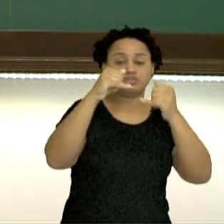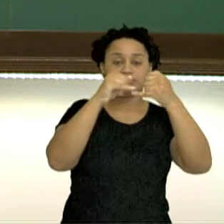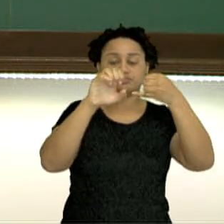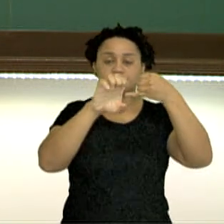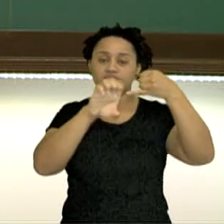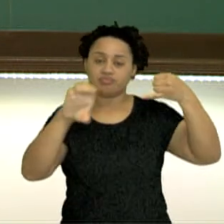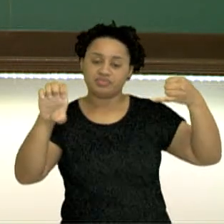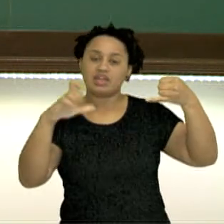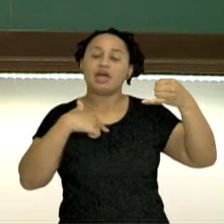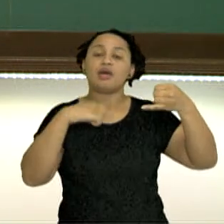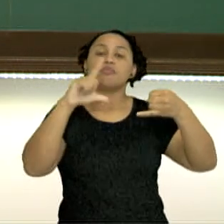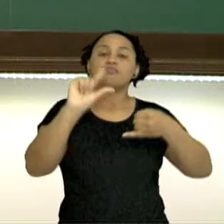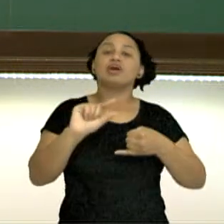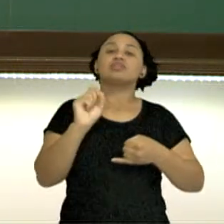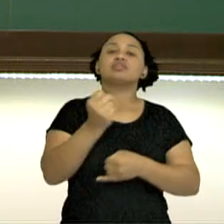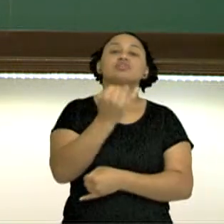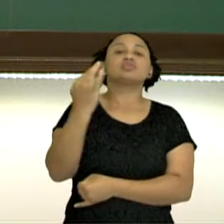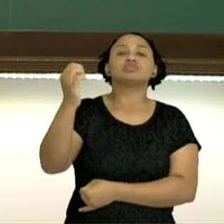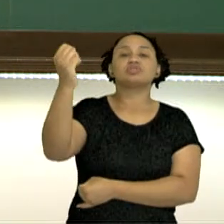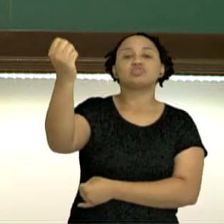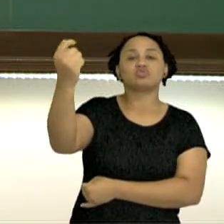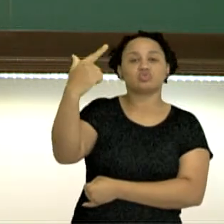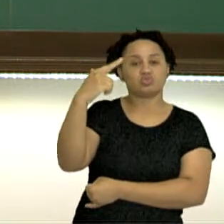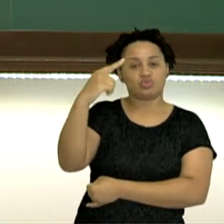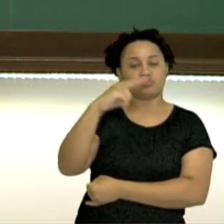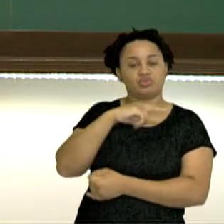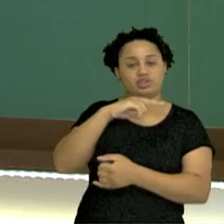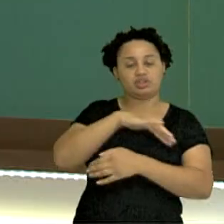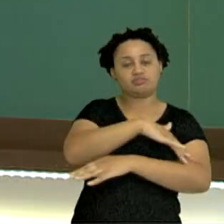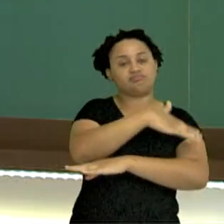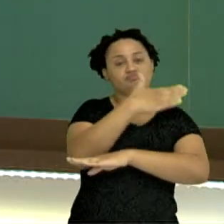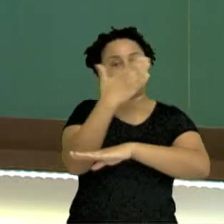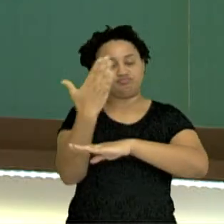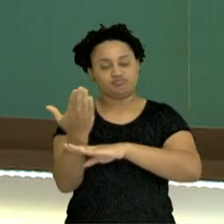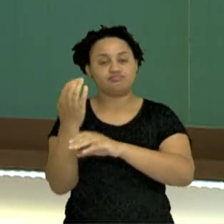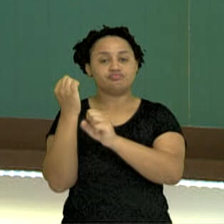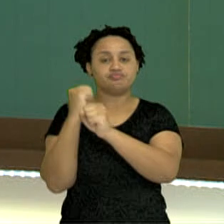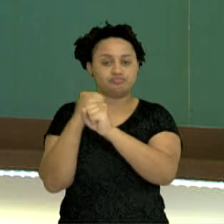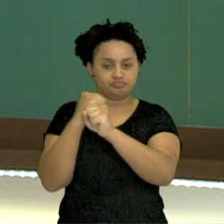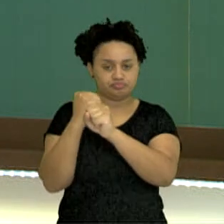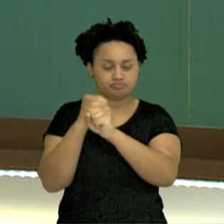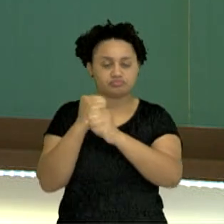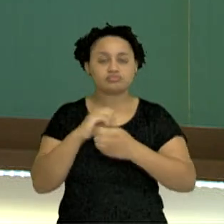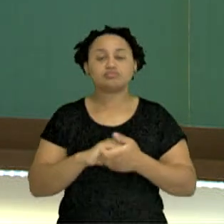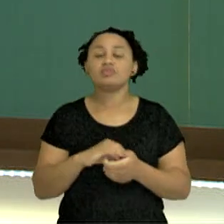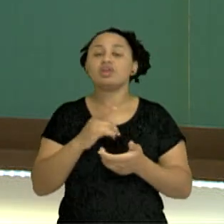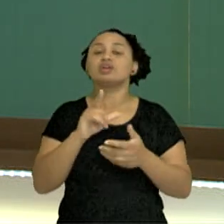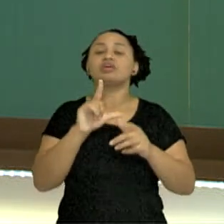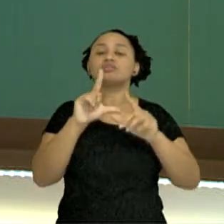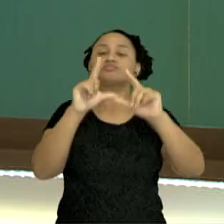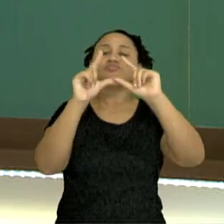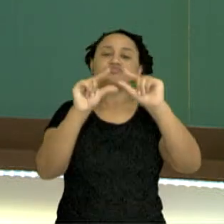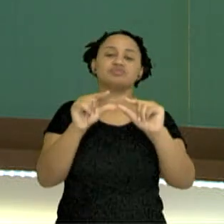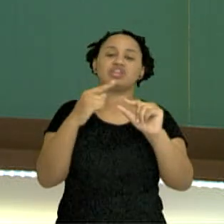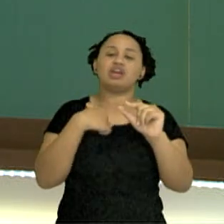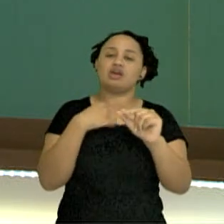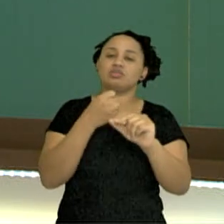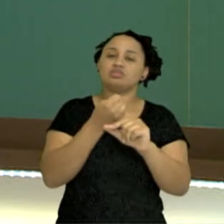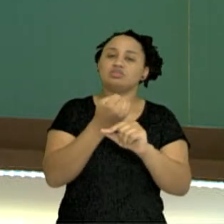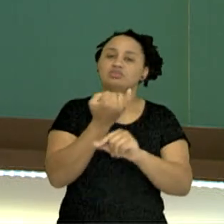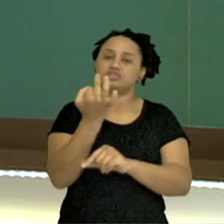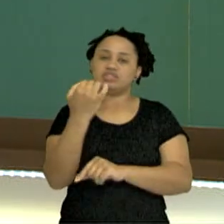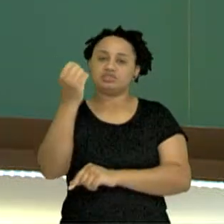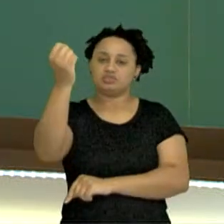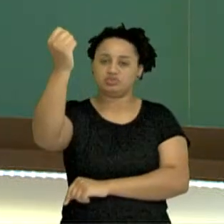de raios solares ao longo de um ano. E esta condição de redução de uma menor incidência